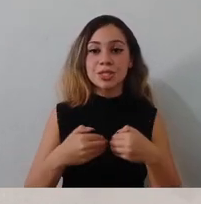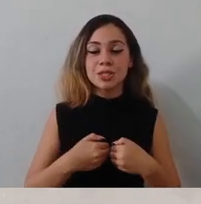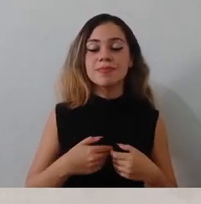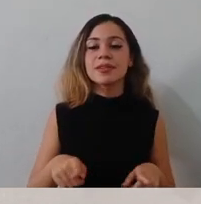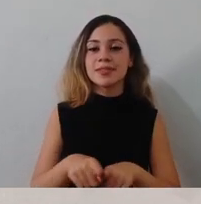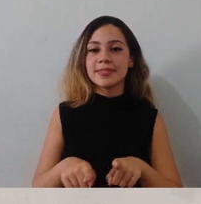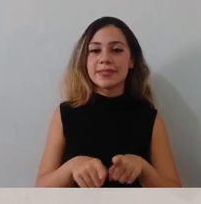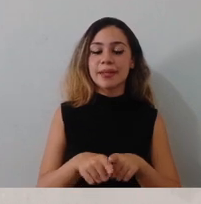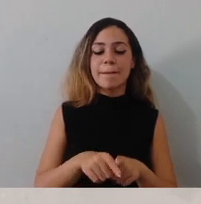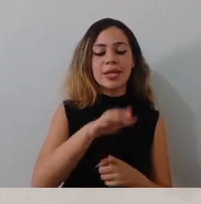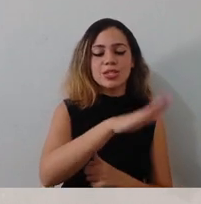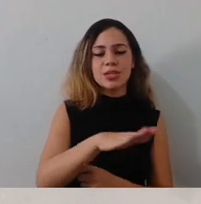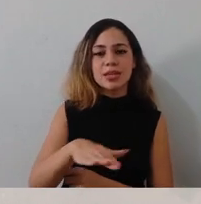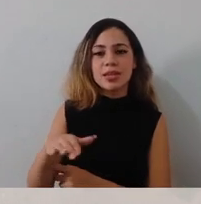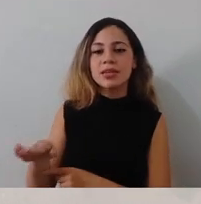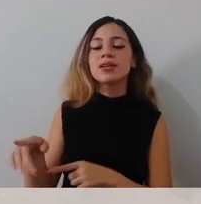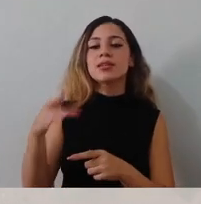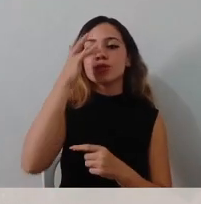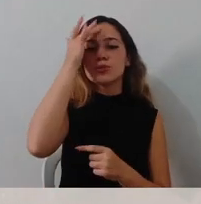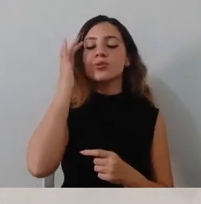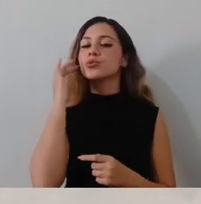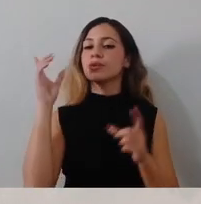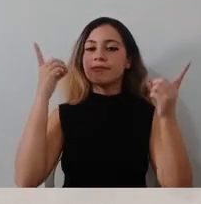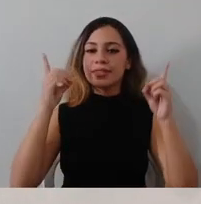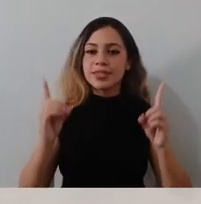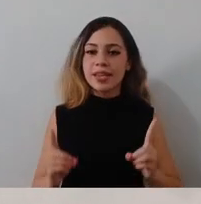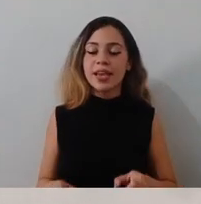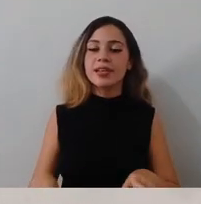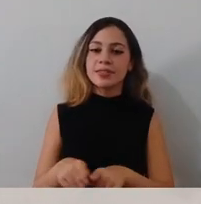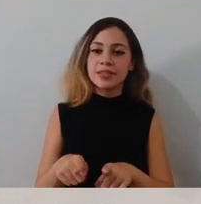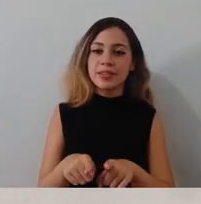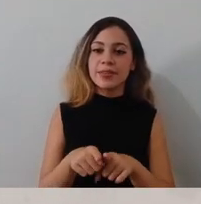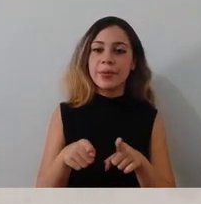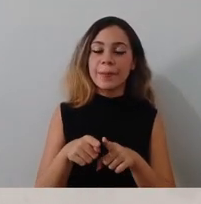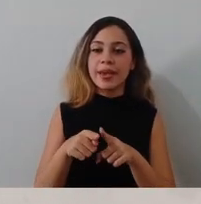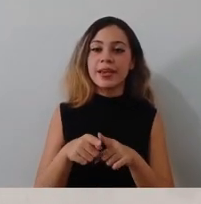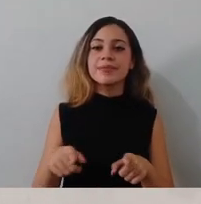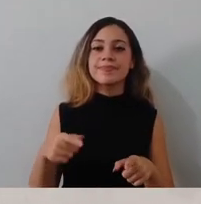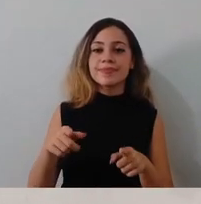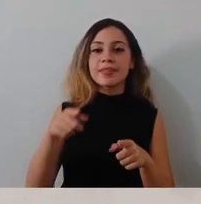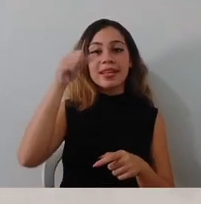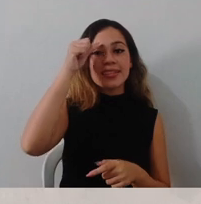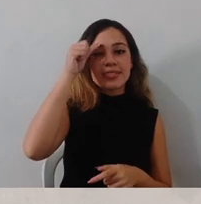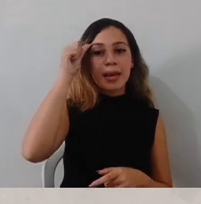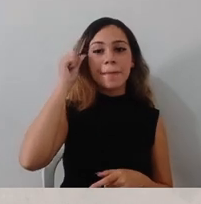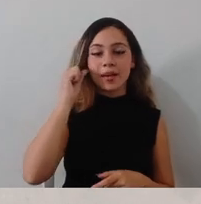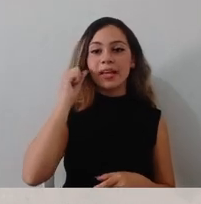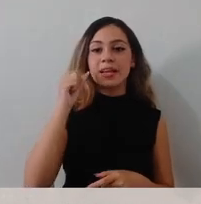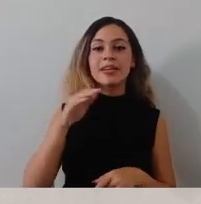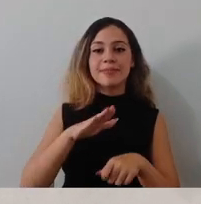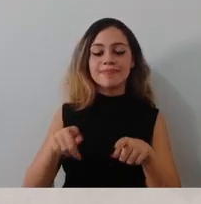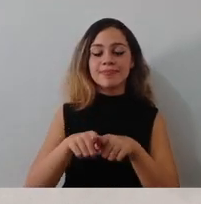a todas as crianças com deficiência. Dedico também a